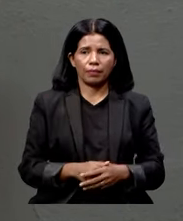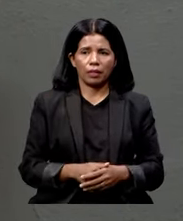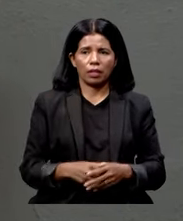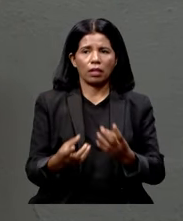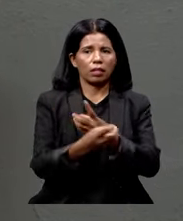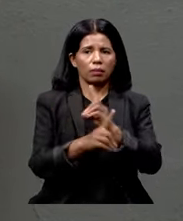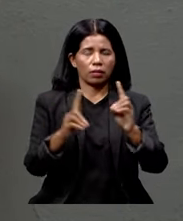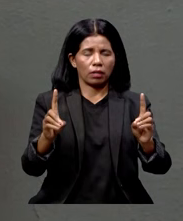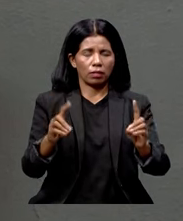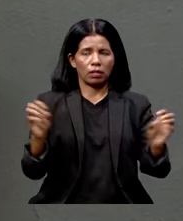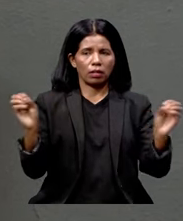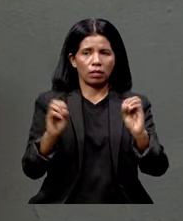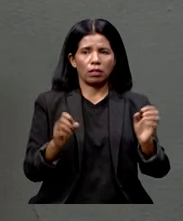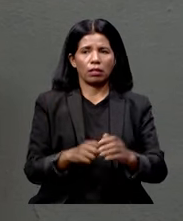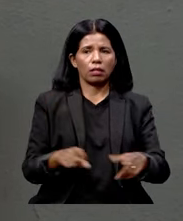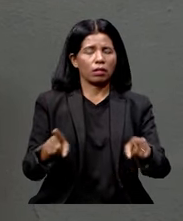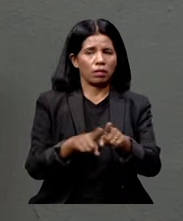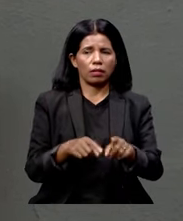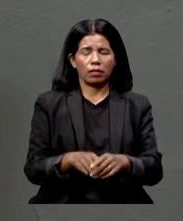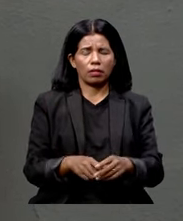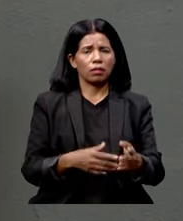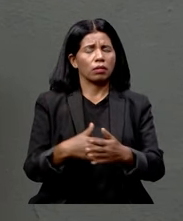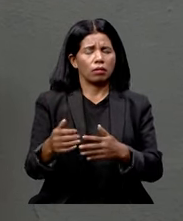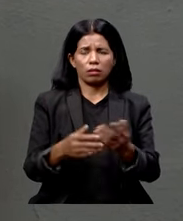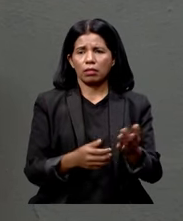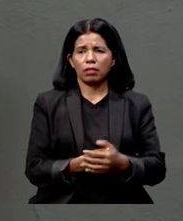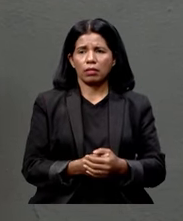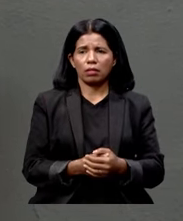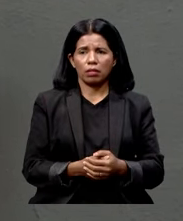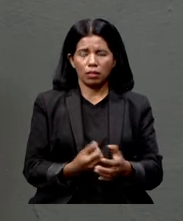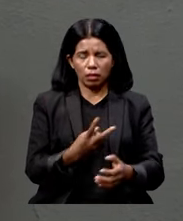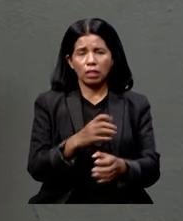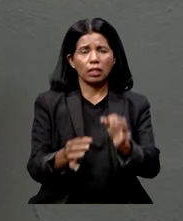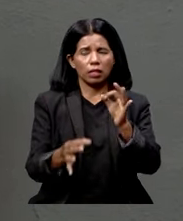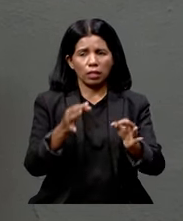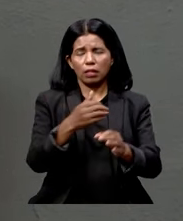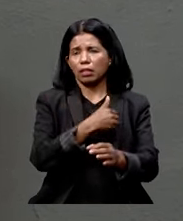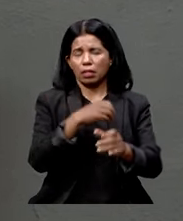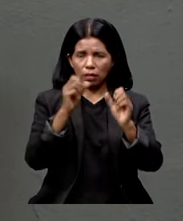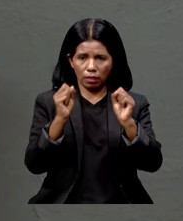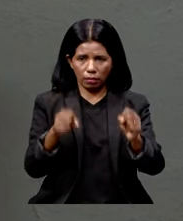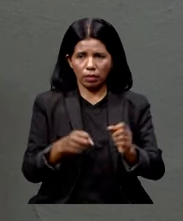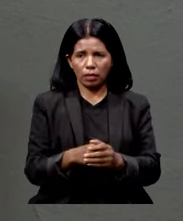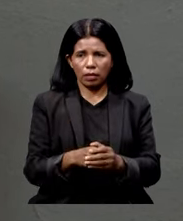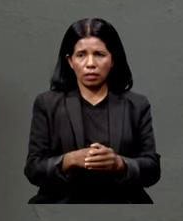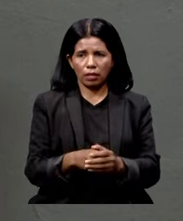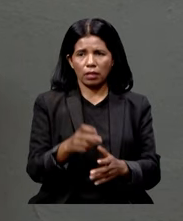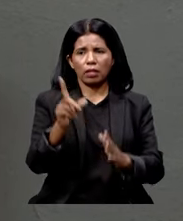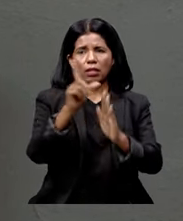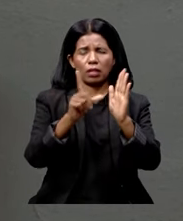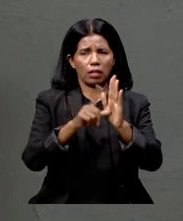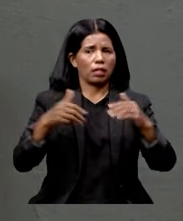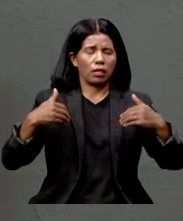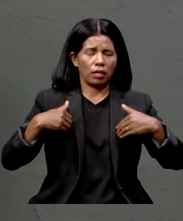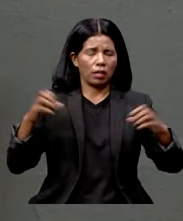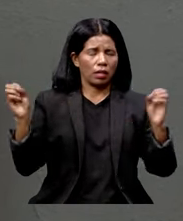lah seri bayar. La la la kita normal lepas kali. Si lana fakta seri in kuantu si tau pele, mai bik masuk lei ya la la lei